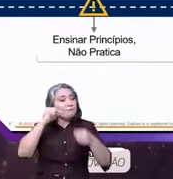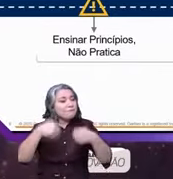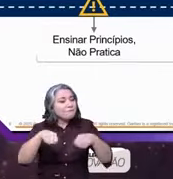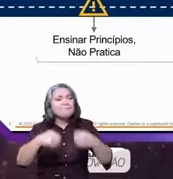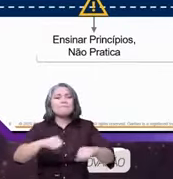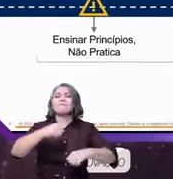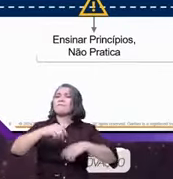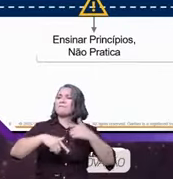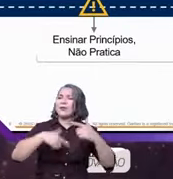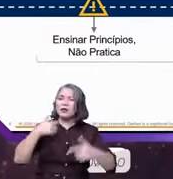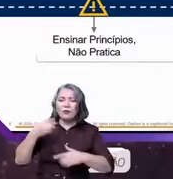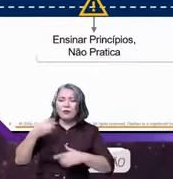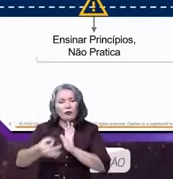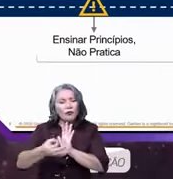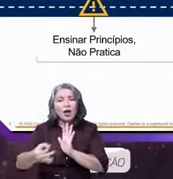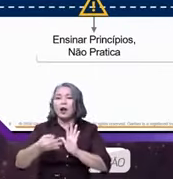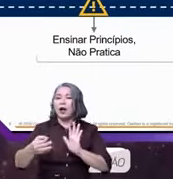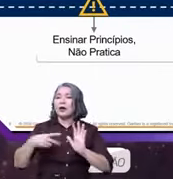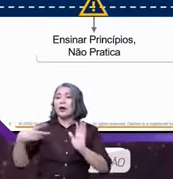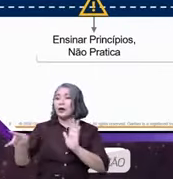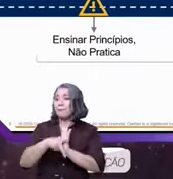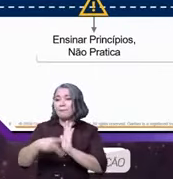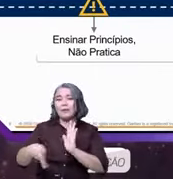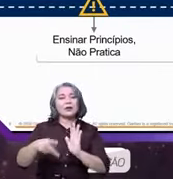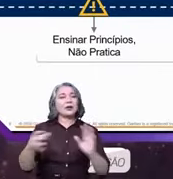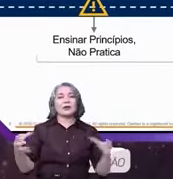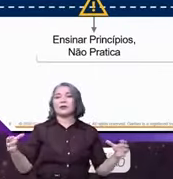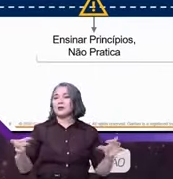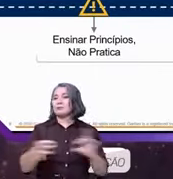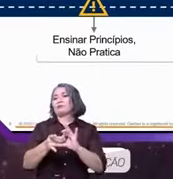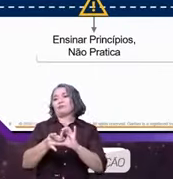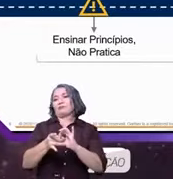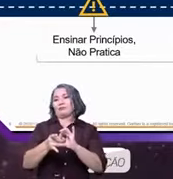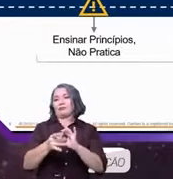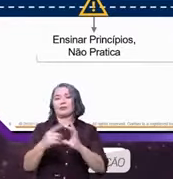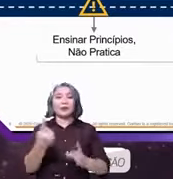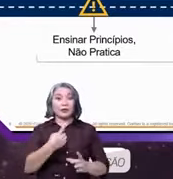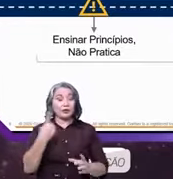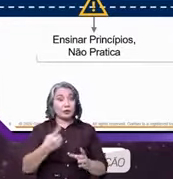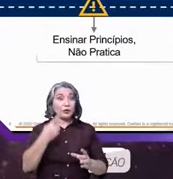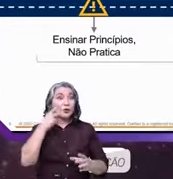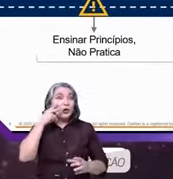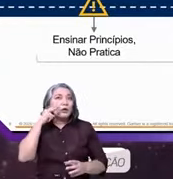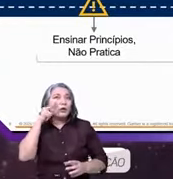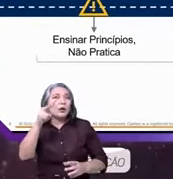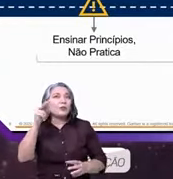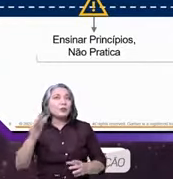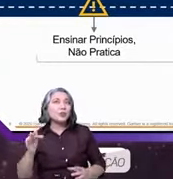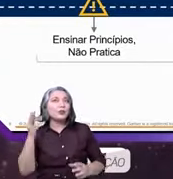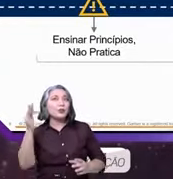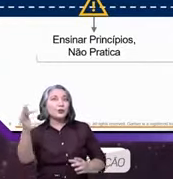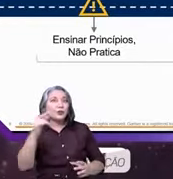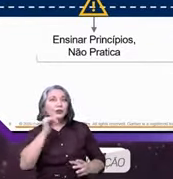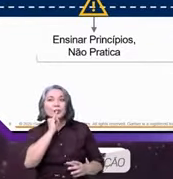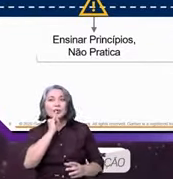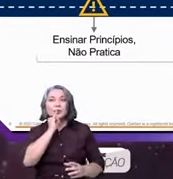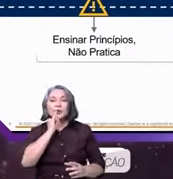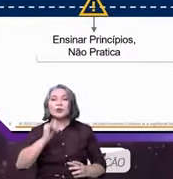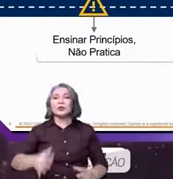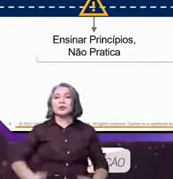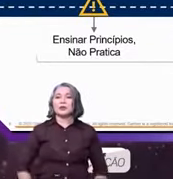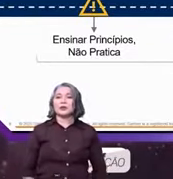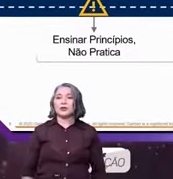criticar constantemente. E elas fazem parte desse processo. Então, quando nós olhamos um pouco para frente, e aí eu trago um pouco de exemplos sobre